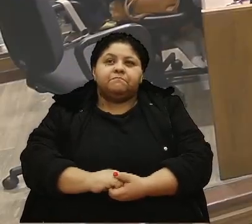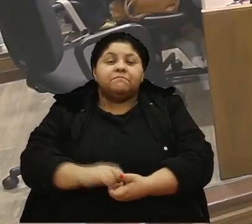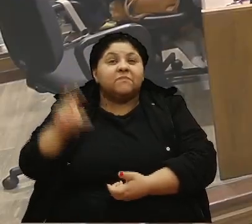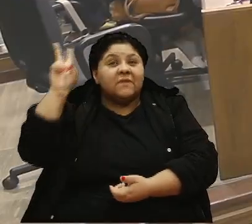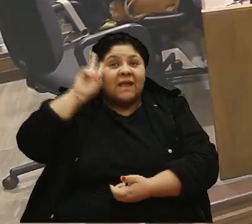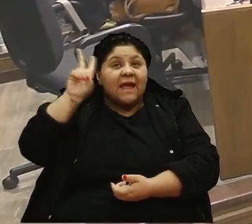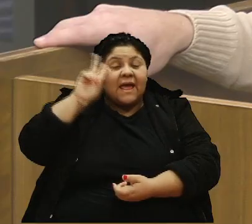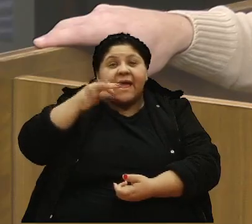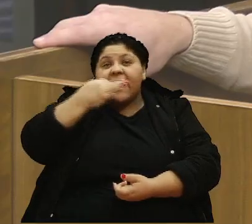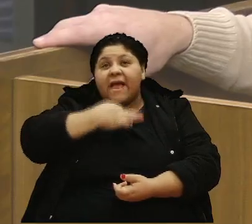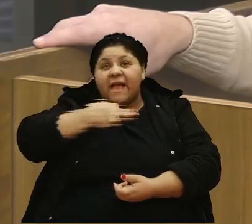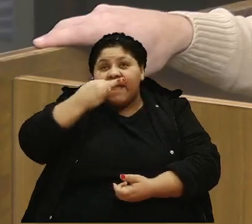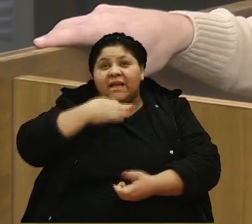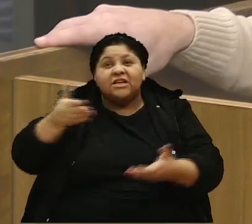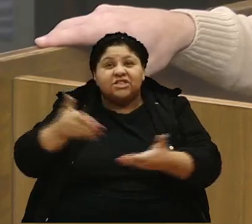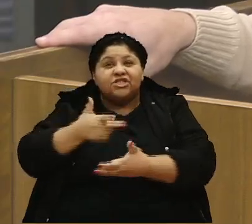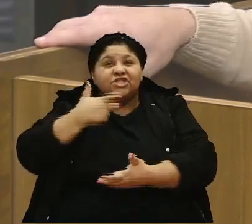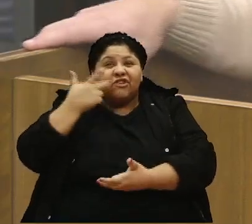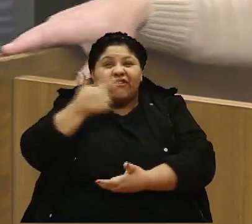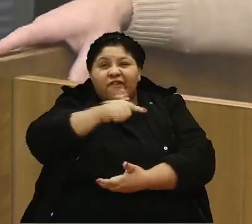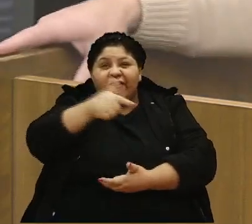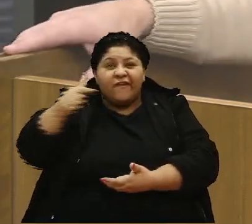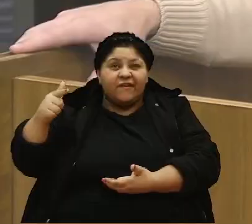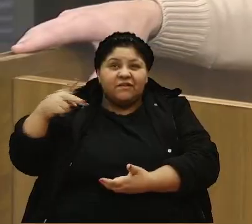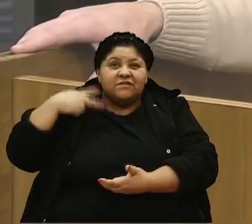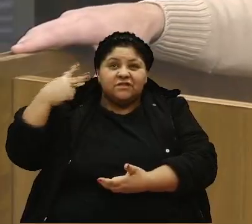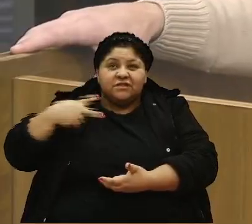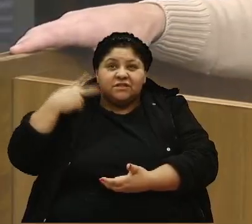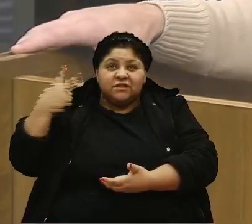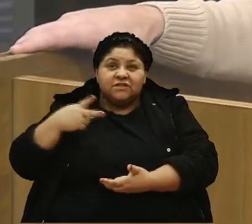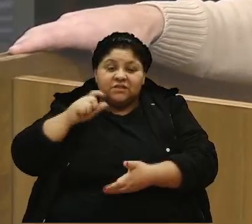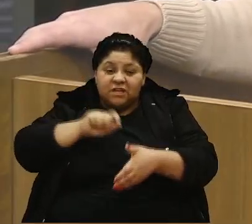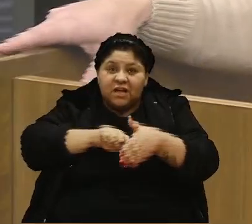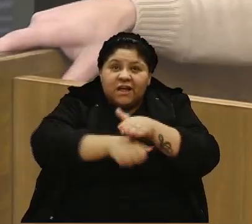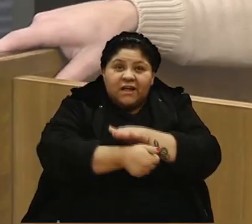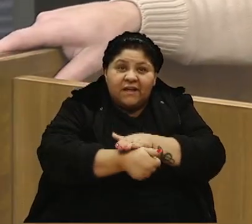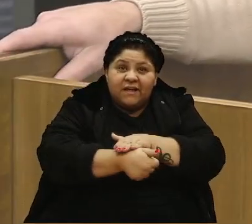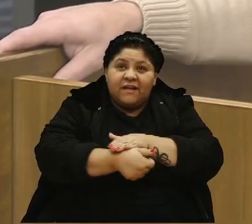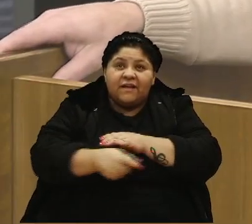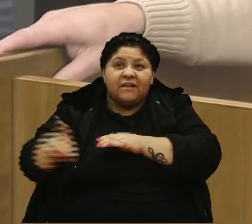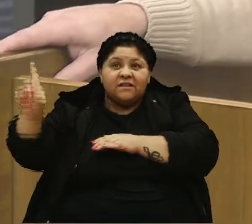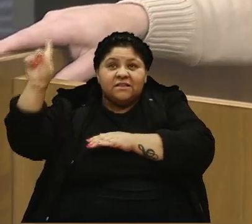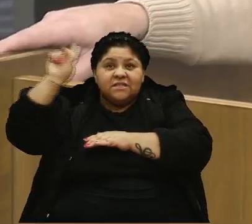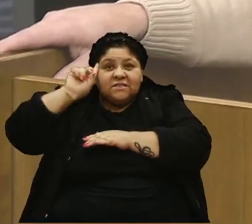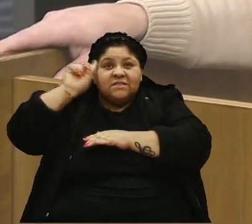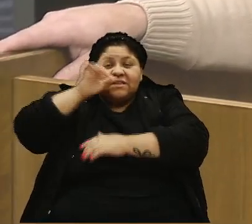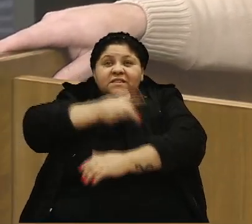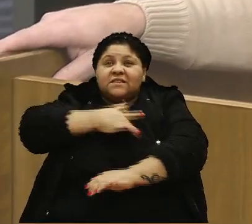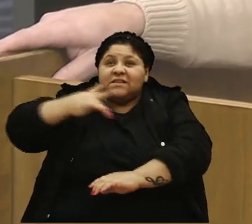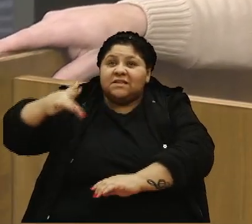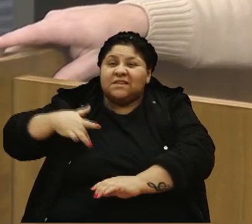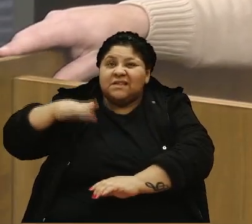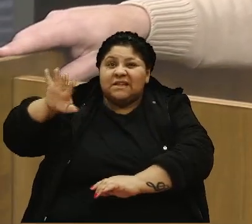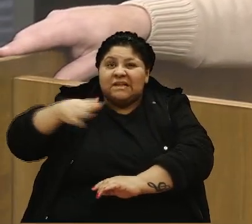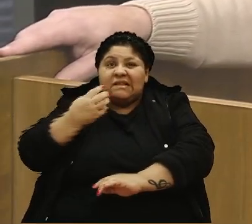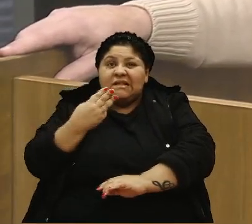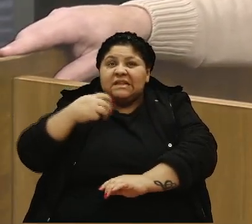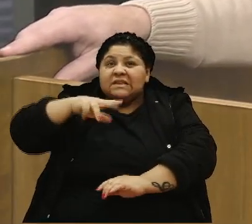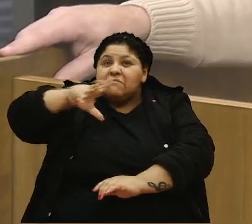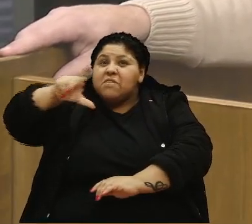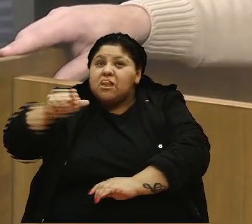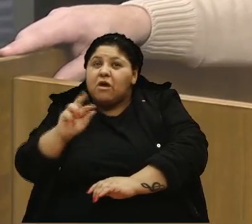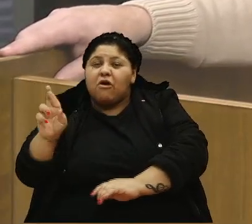Caxias do Sul, eu já falei outra vez, outros vereadores falaram, o investimento diário na saúde de Caxias é em torno de 3 milhões de